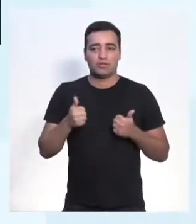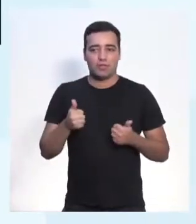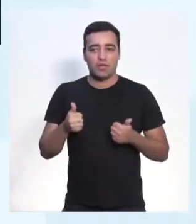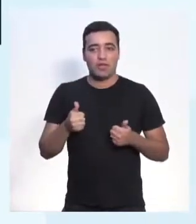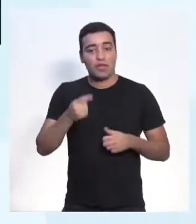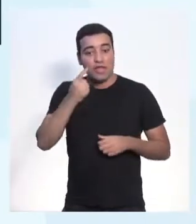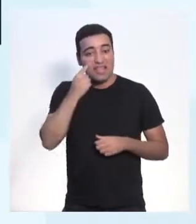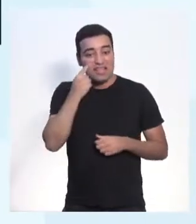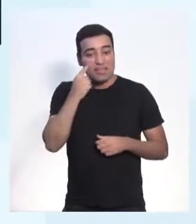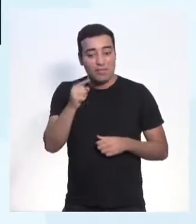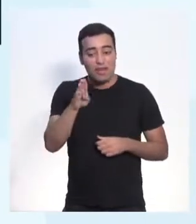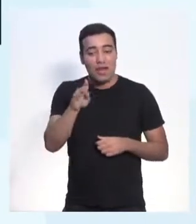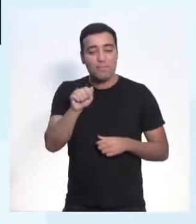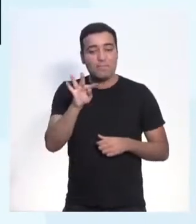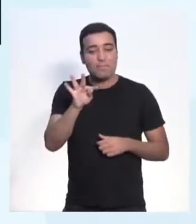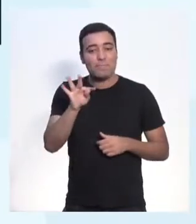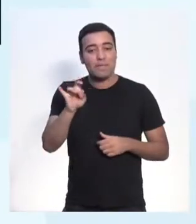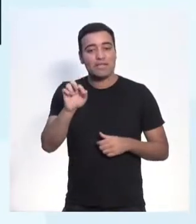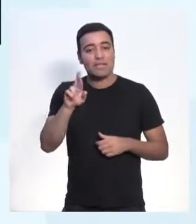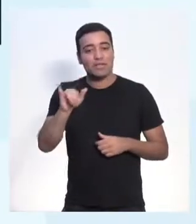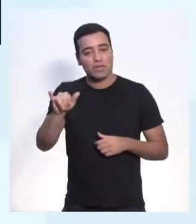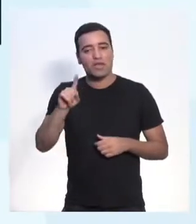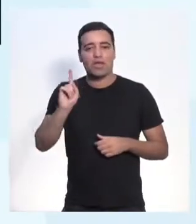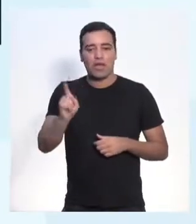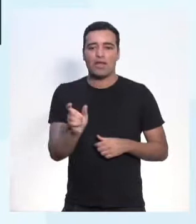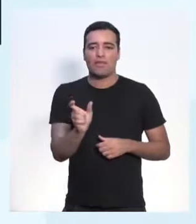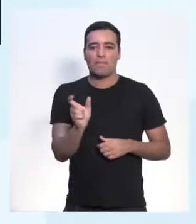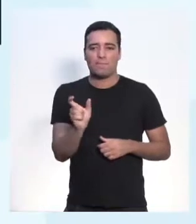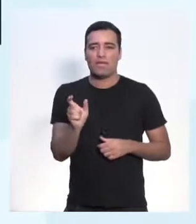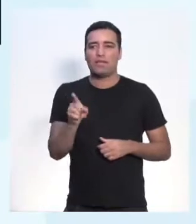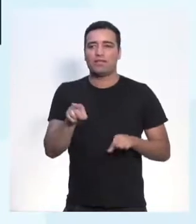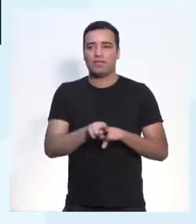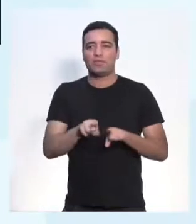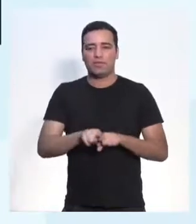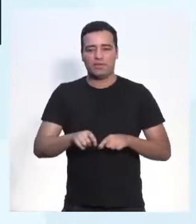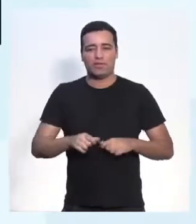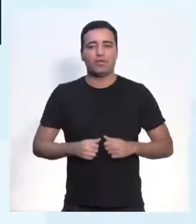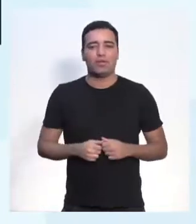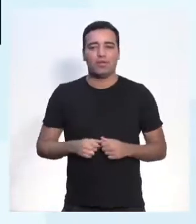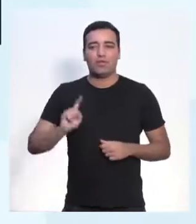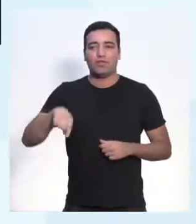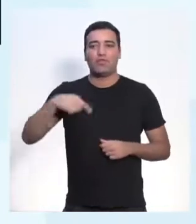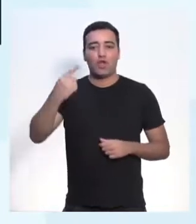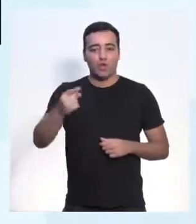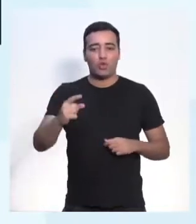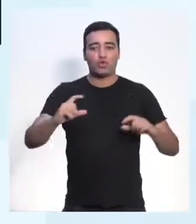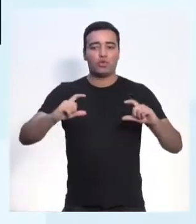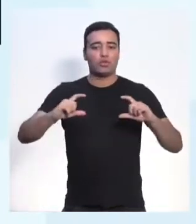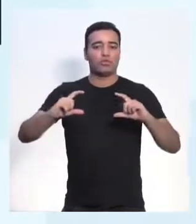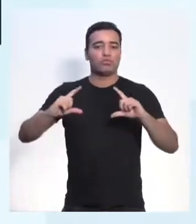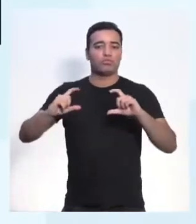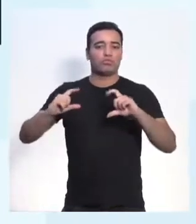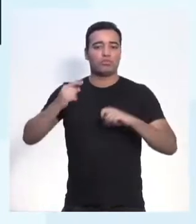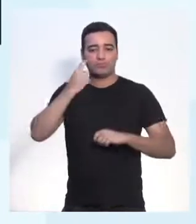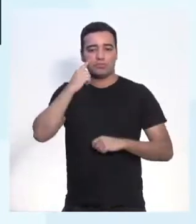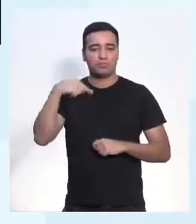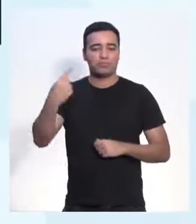que battery não quer dizer só bateria, quer dizer pilha também em inglês. Muito bem. Vamos para a próxima imagem.